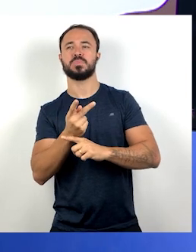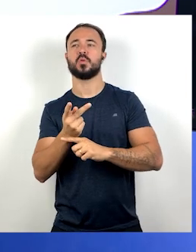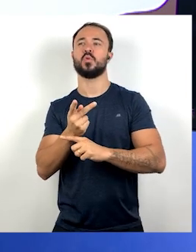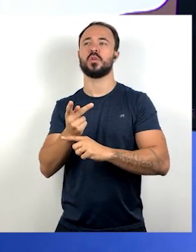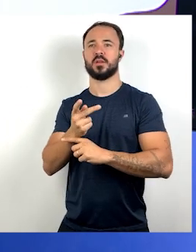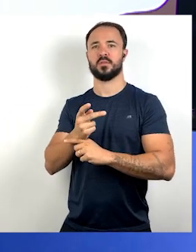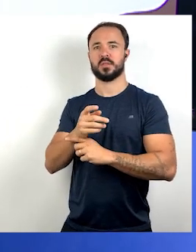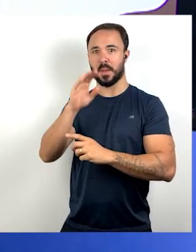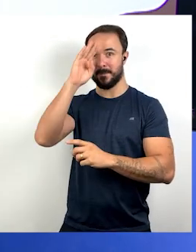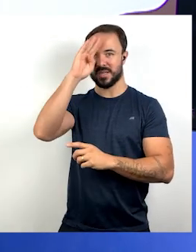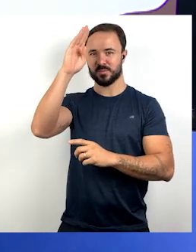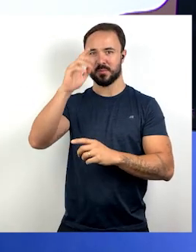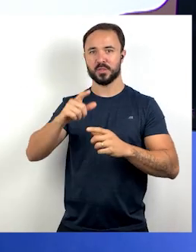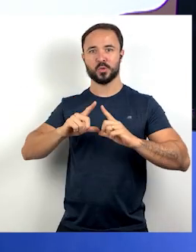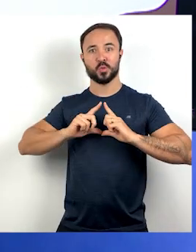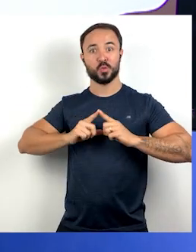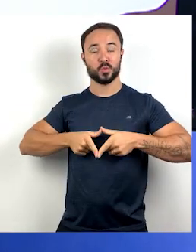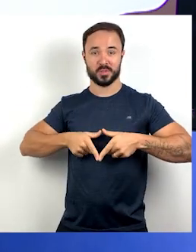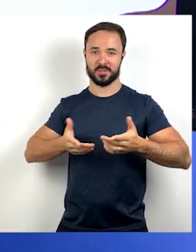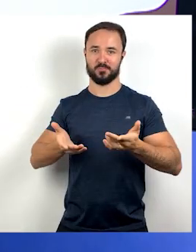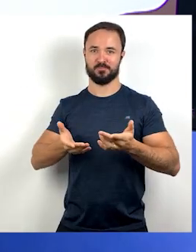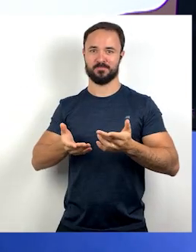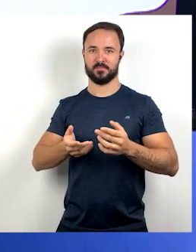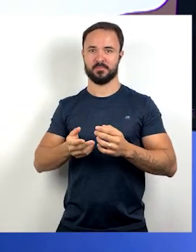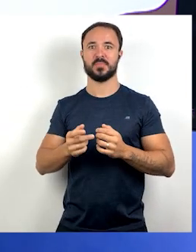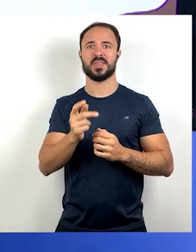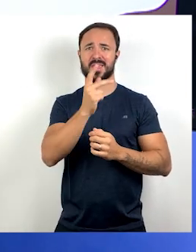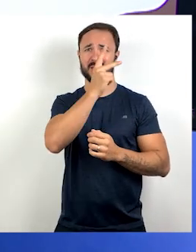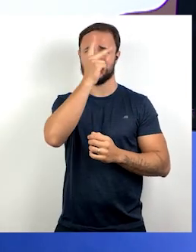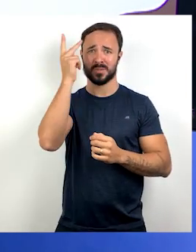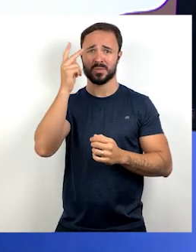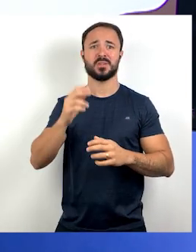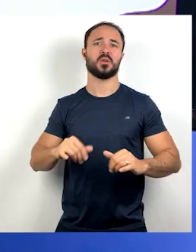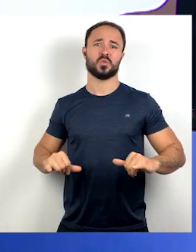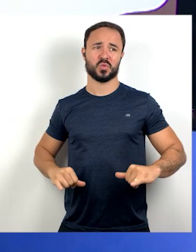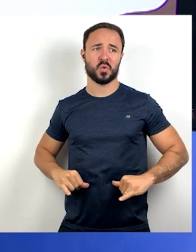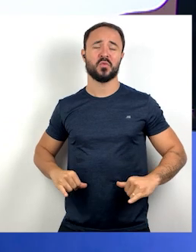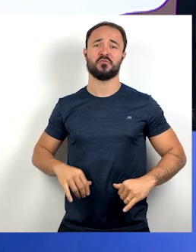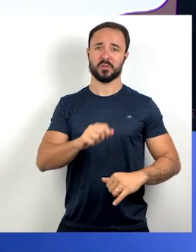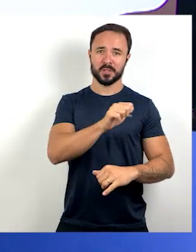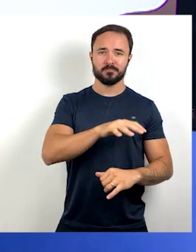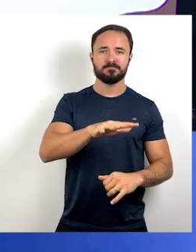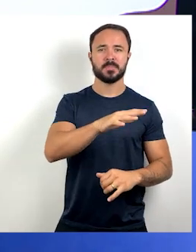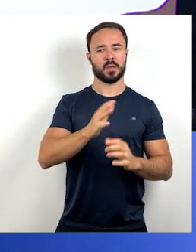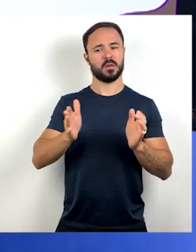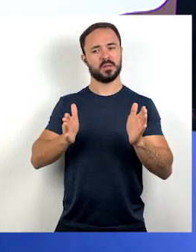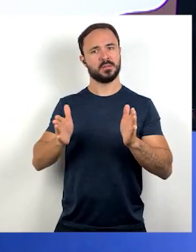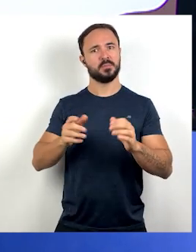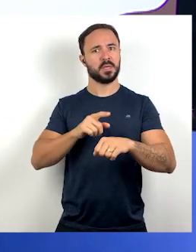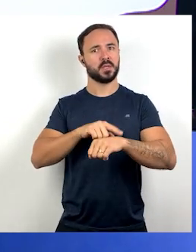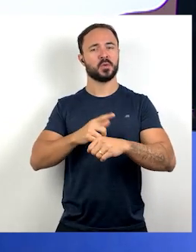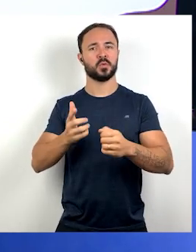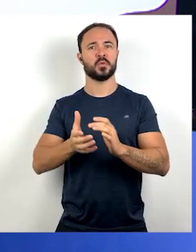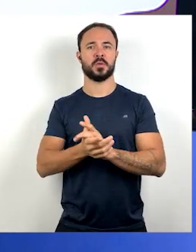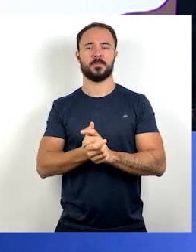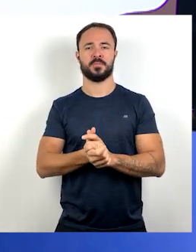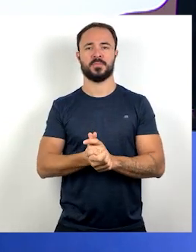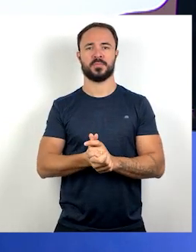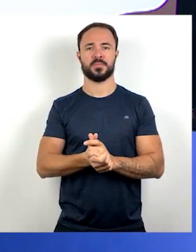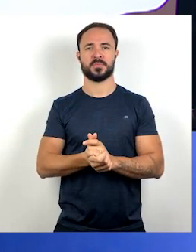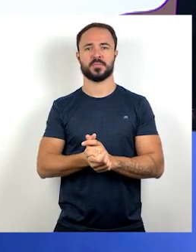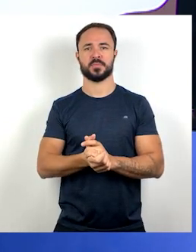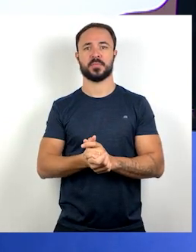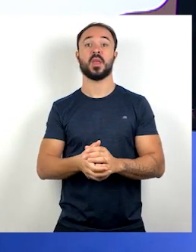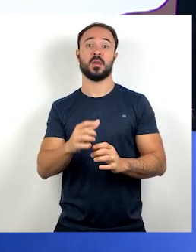e principalmente aos judeus que foram escolhidos como os grandes vilões, né, daquele período. E